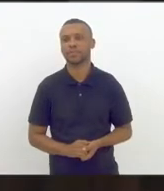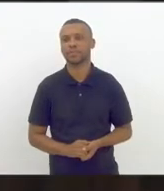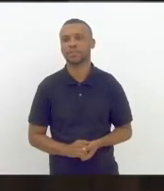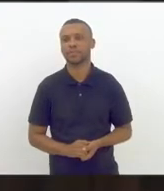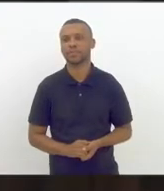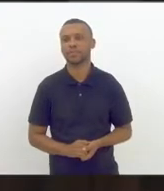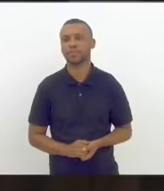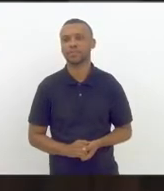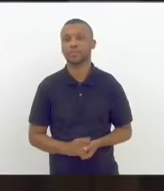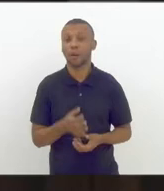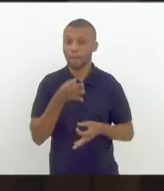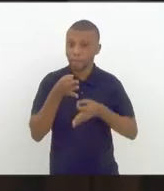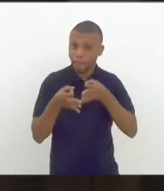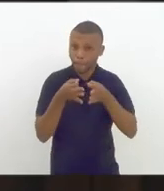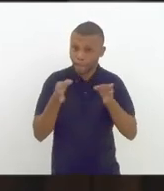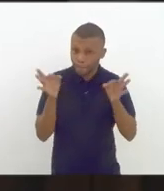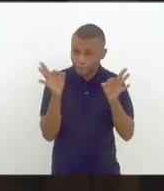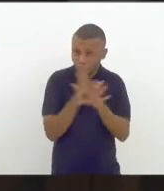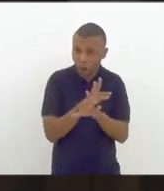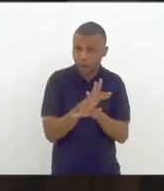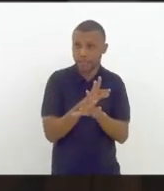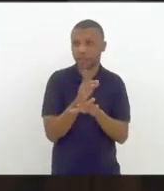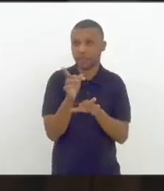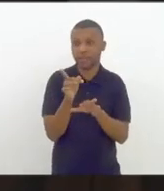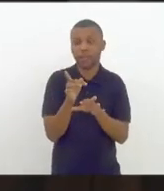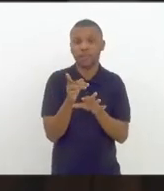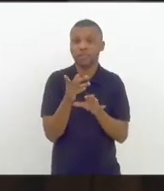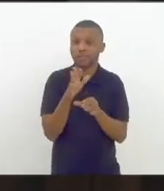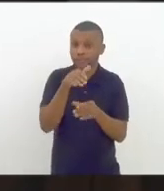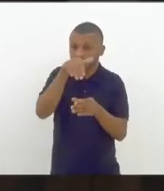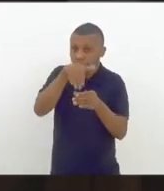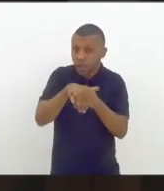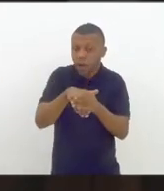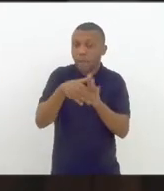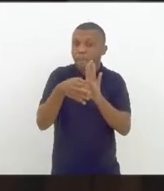encerrada os pareceres, em votação, parecer da